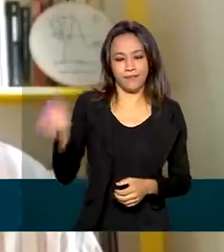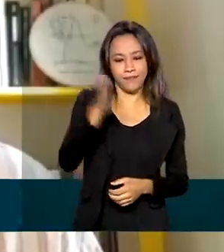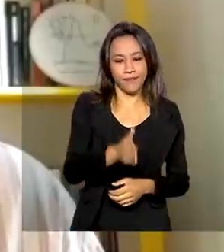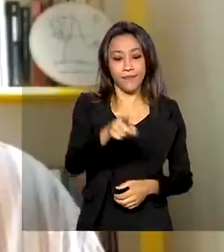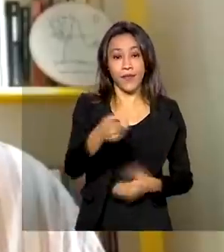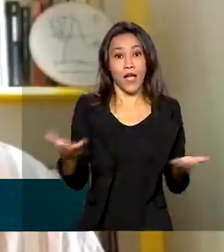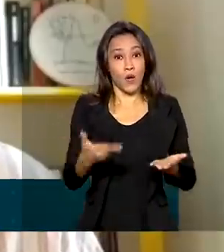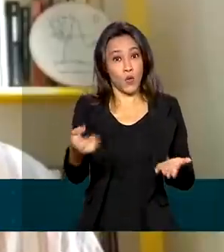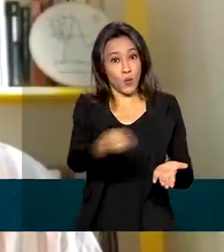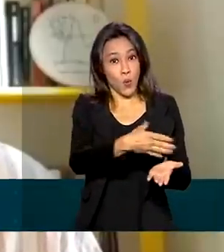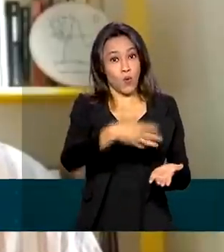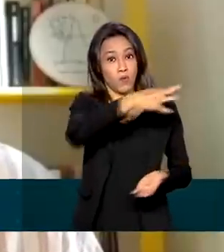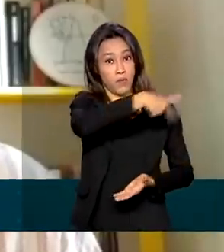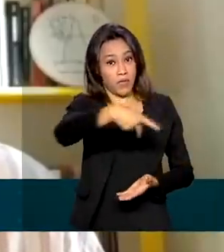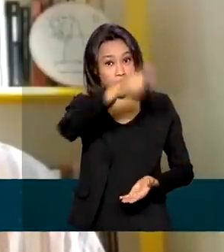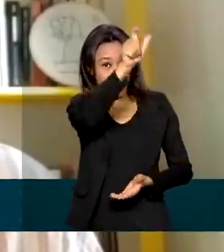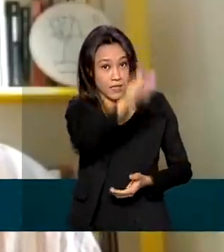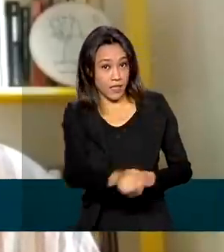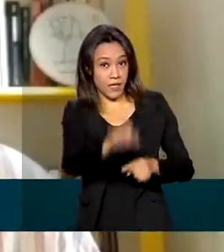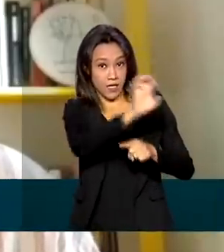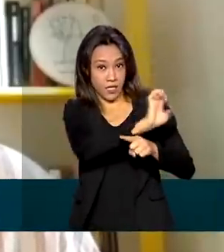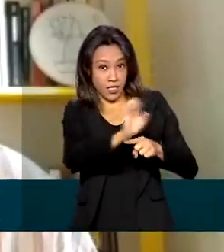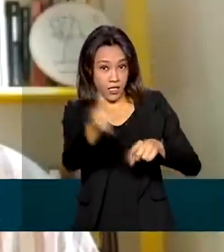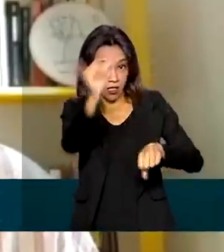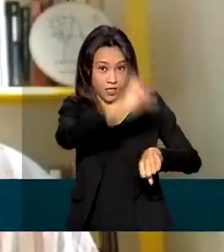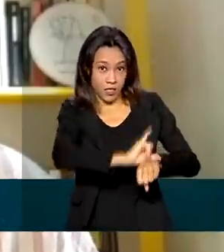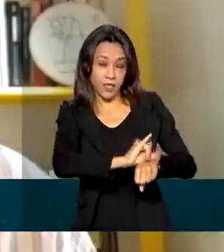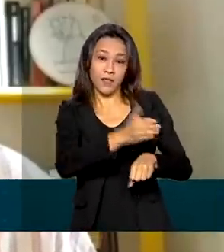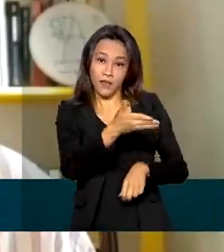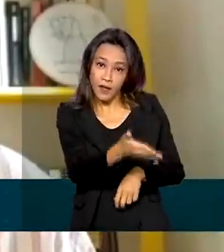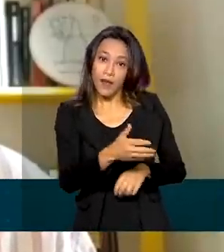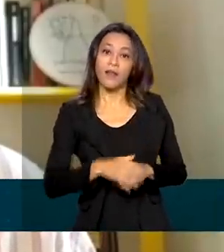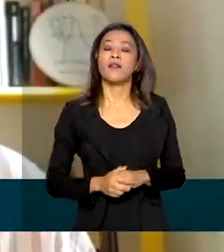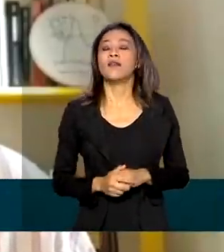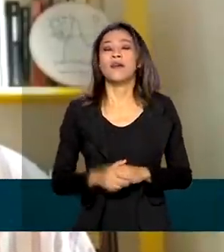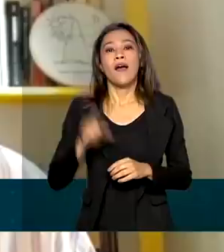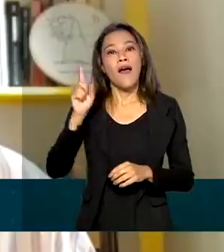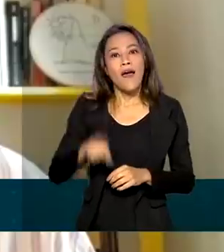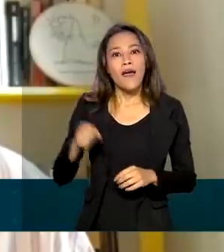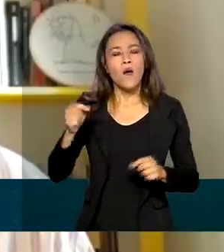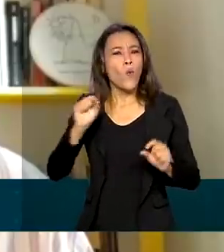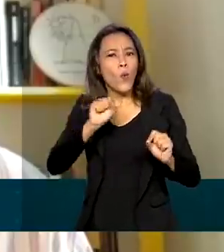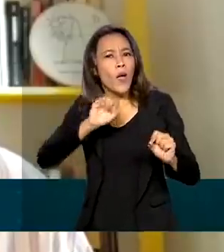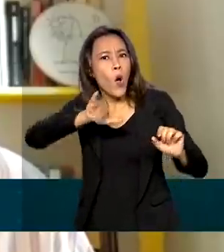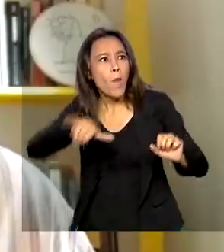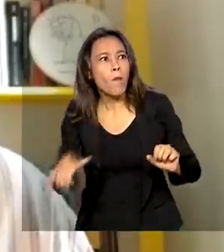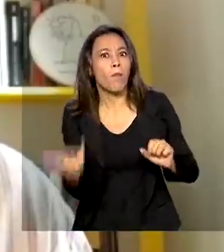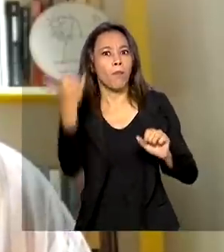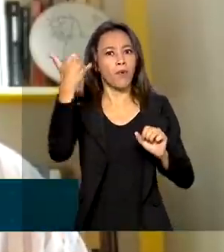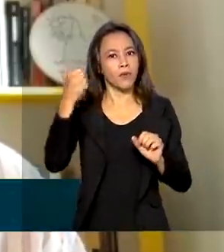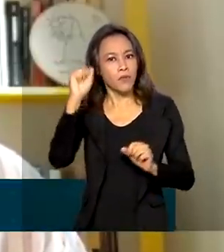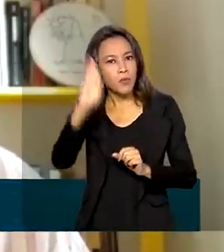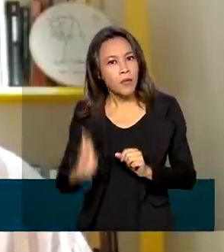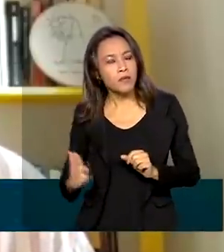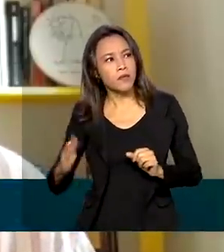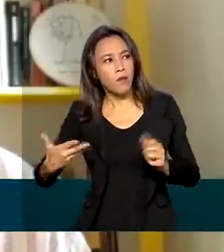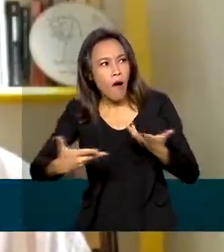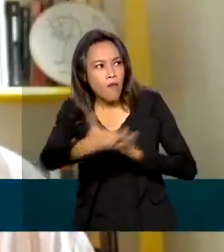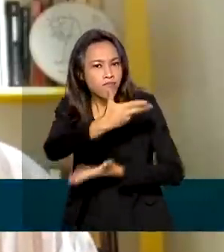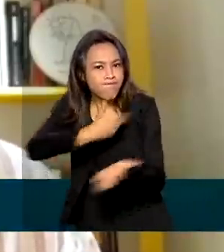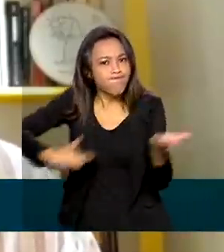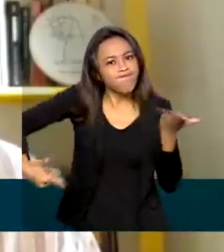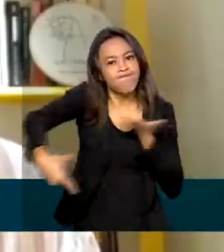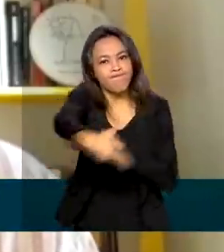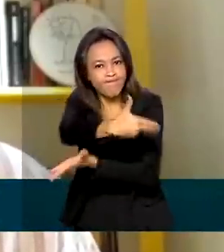Guillermo Lasso à presidência do Equador abre, na verdade, uma janela de oportunidades para a aproximação entre